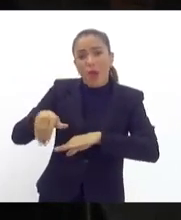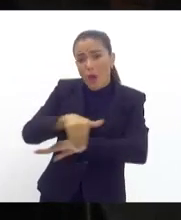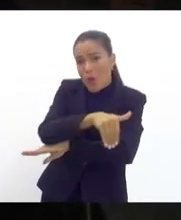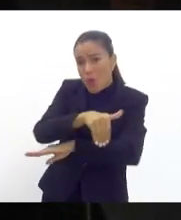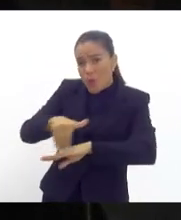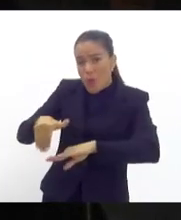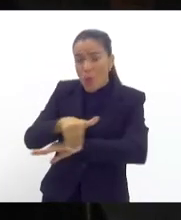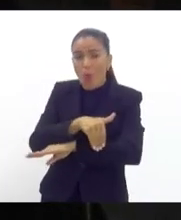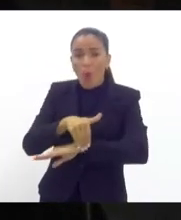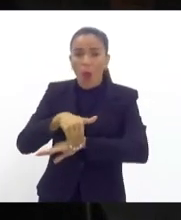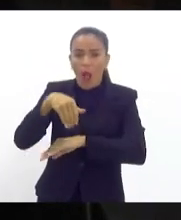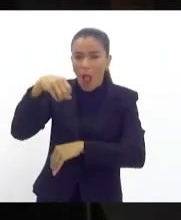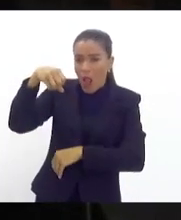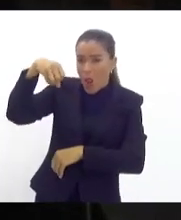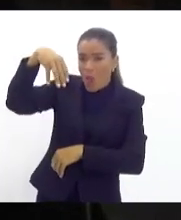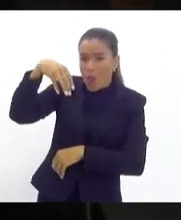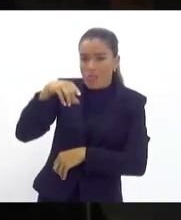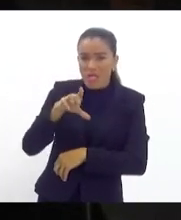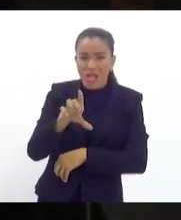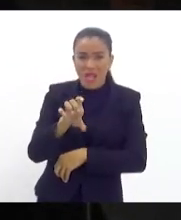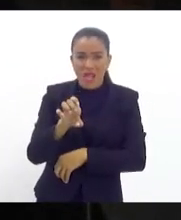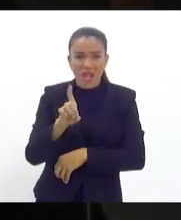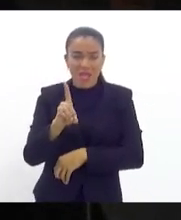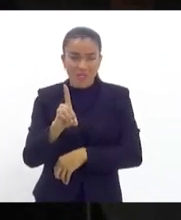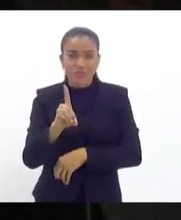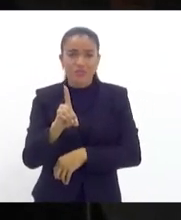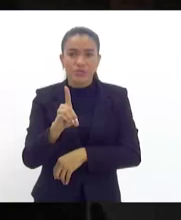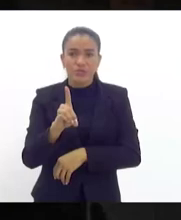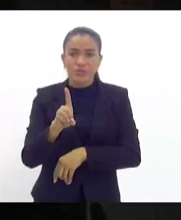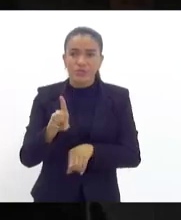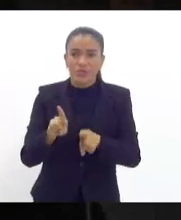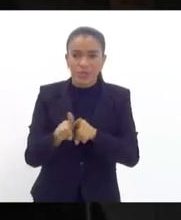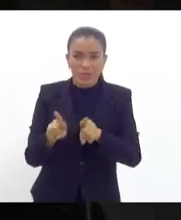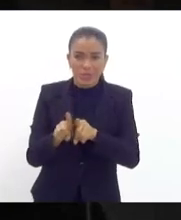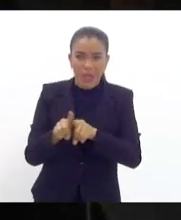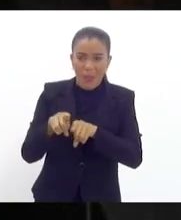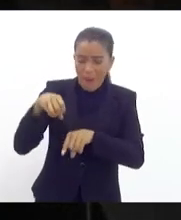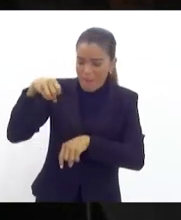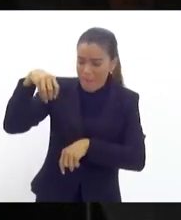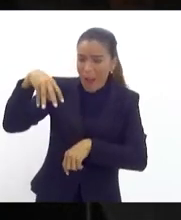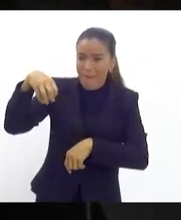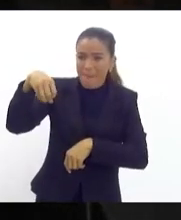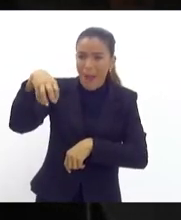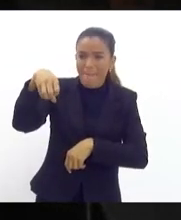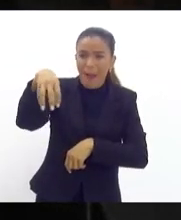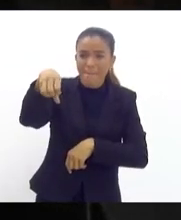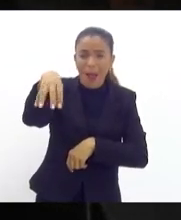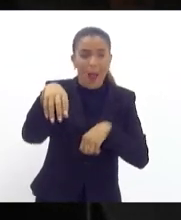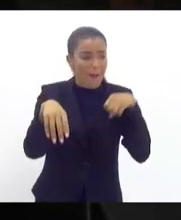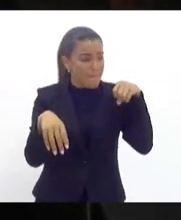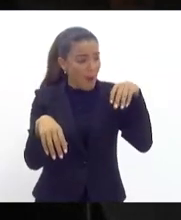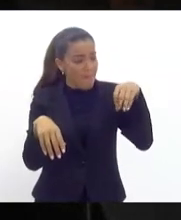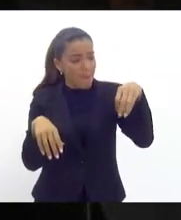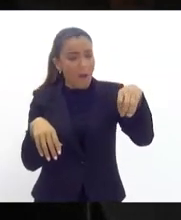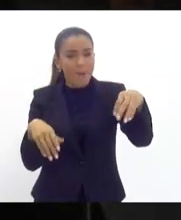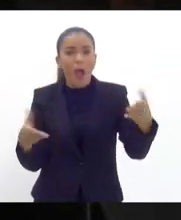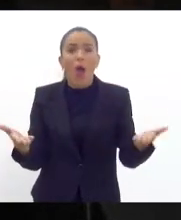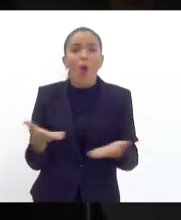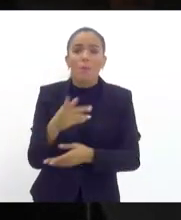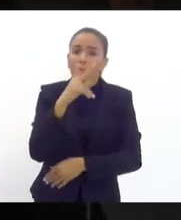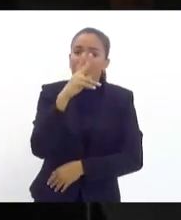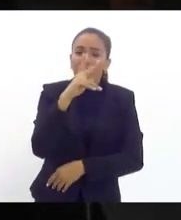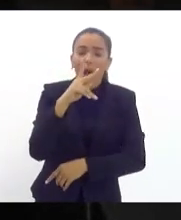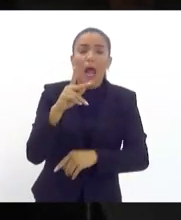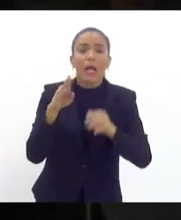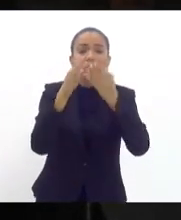popularizada luz de led andando pela cidade abraçadas em inúmeros vereadores hoje viraram verdadeiras árvore